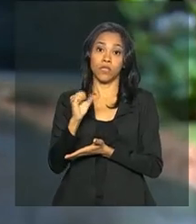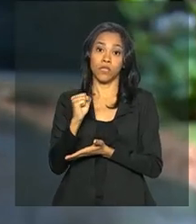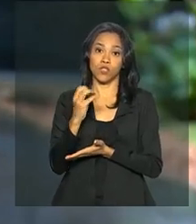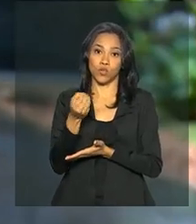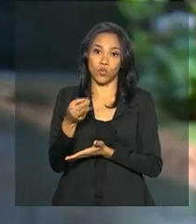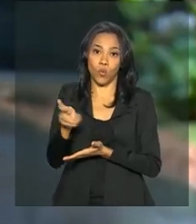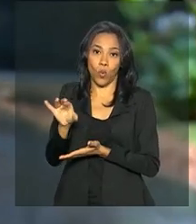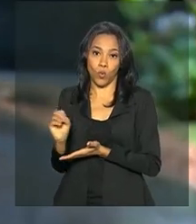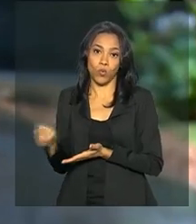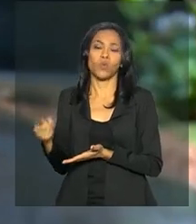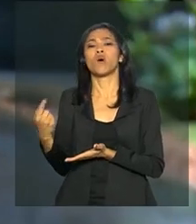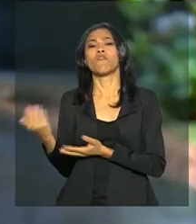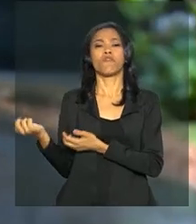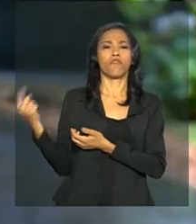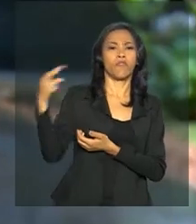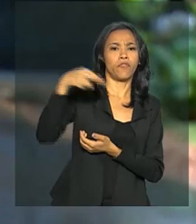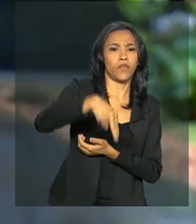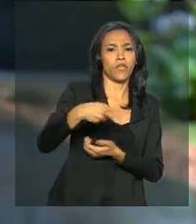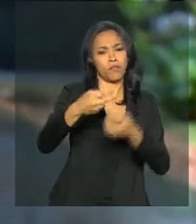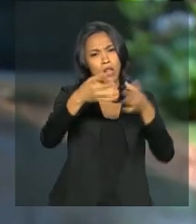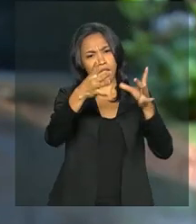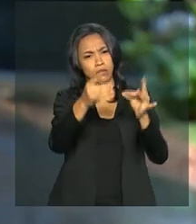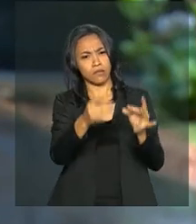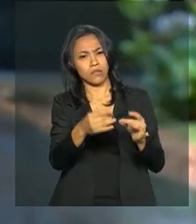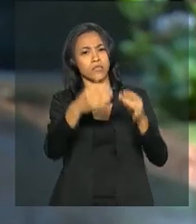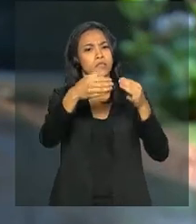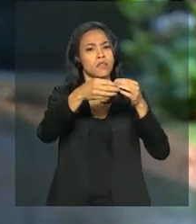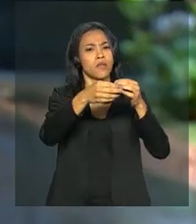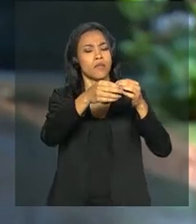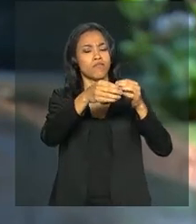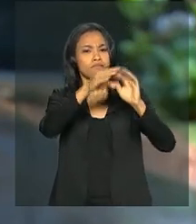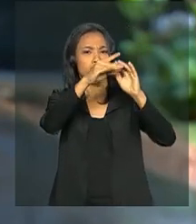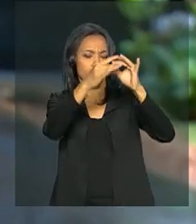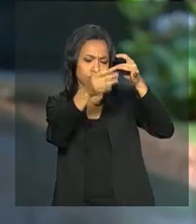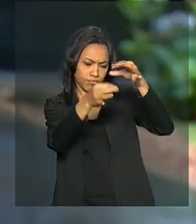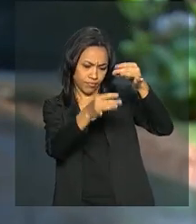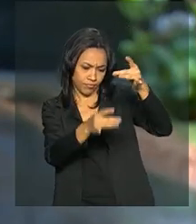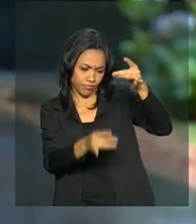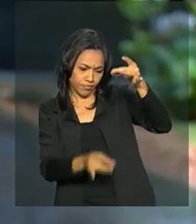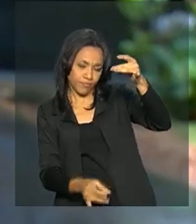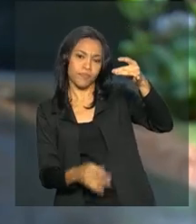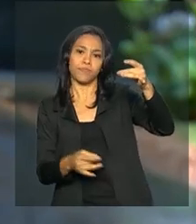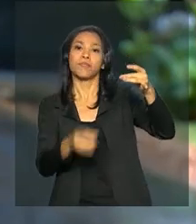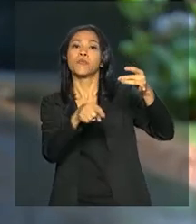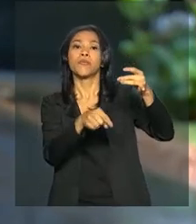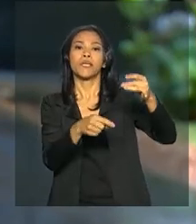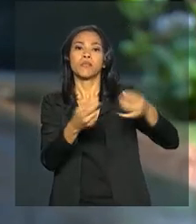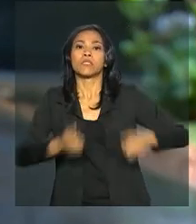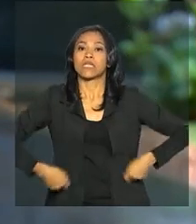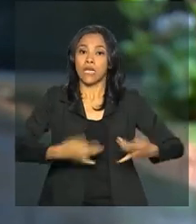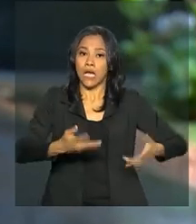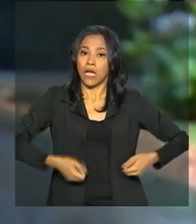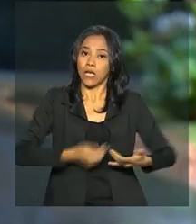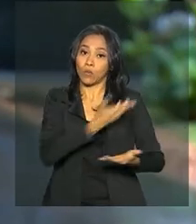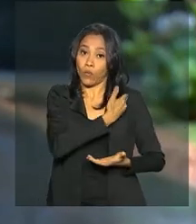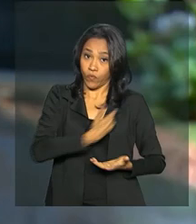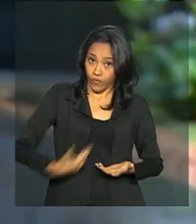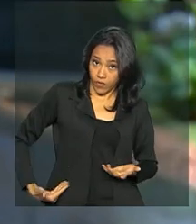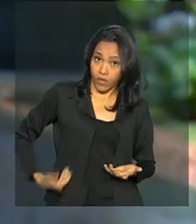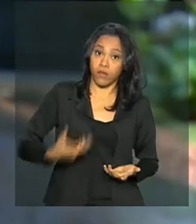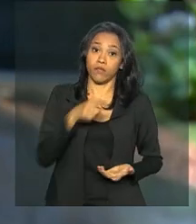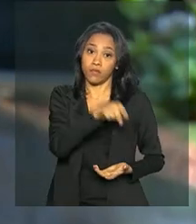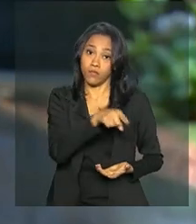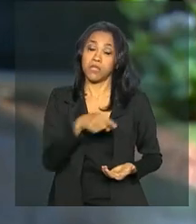um relato das despesas, sobre a dinâmica das despesas do governo e elogiou o fato do governo